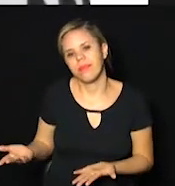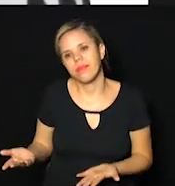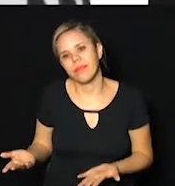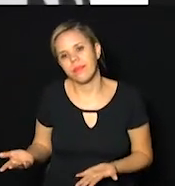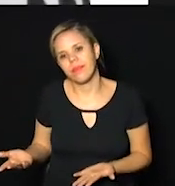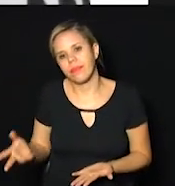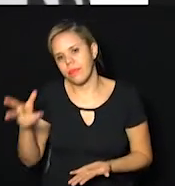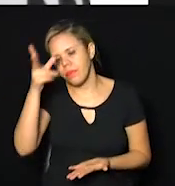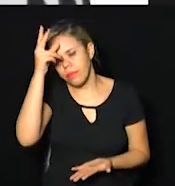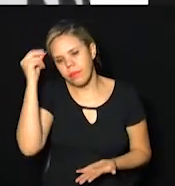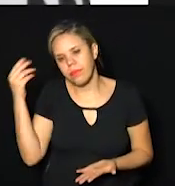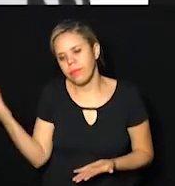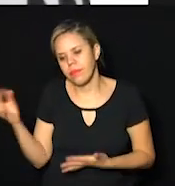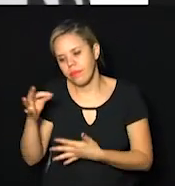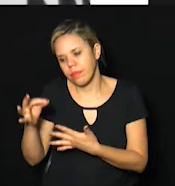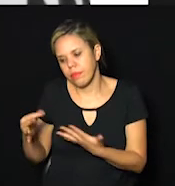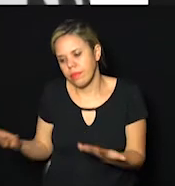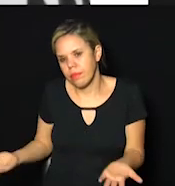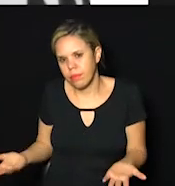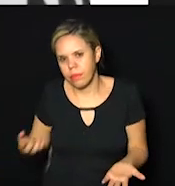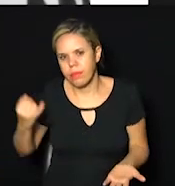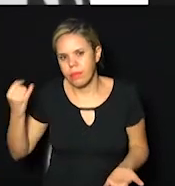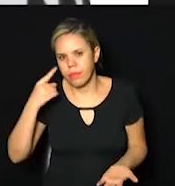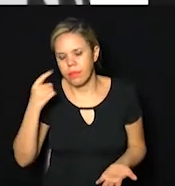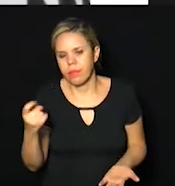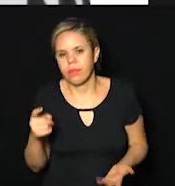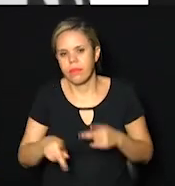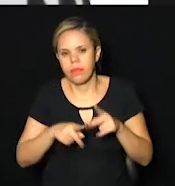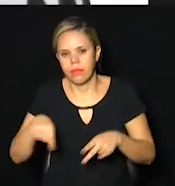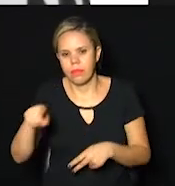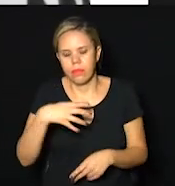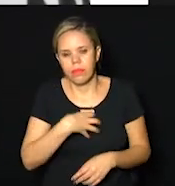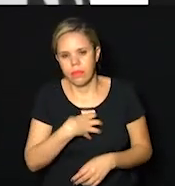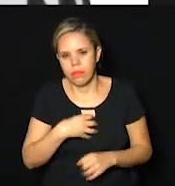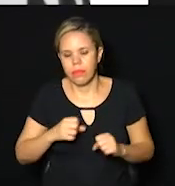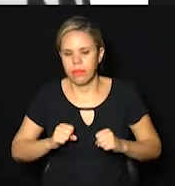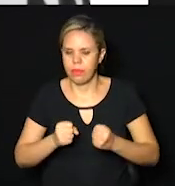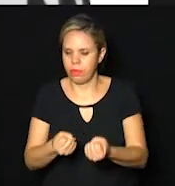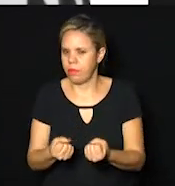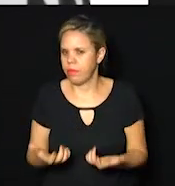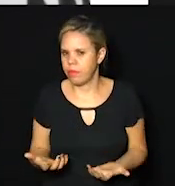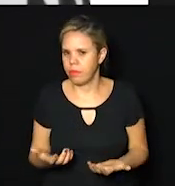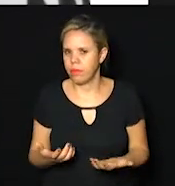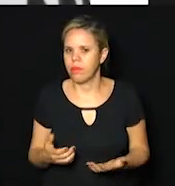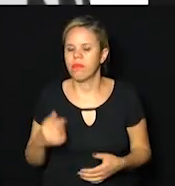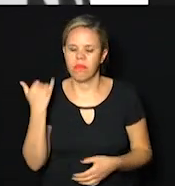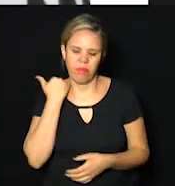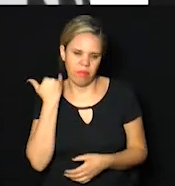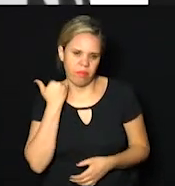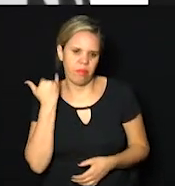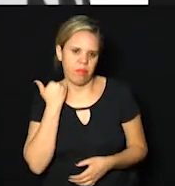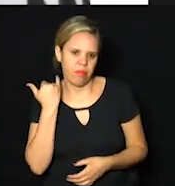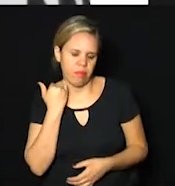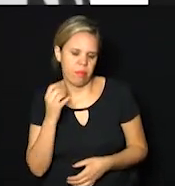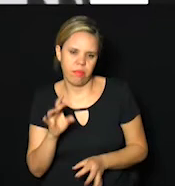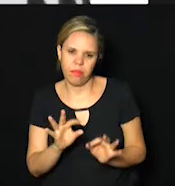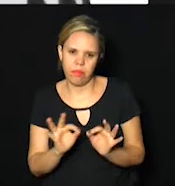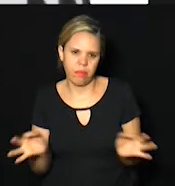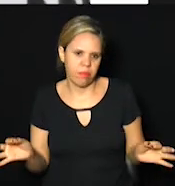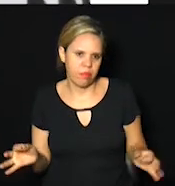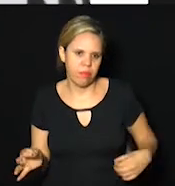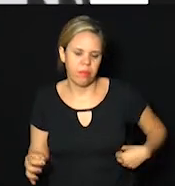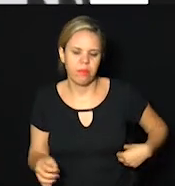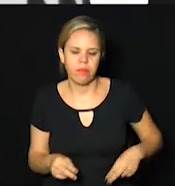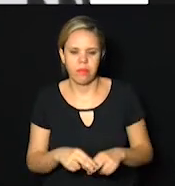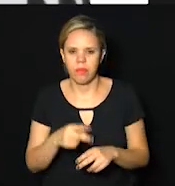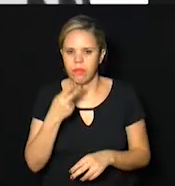prefeito tal. Né? Isso é muito interessante porque as pessoas se sentem defendendo. Agora, a gente dá trabalho isso. Não é simplesmente... Por isso que eu digo para